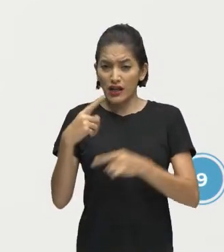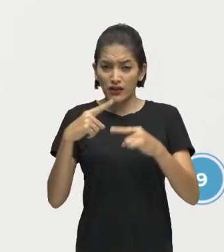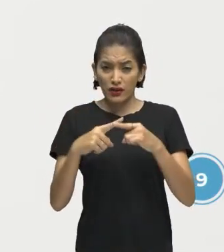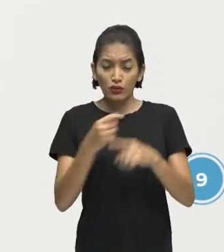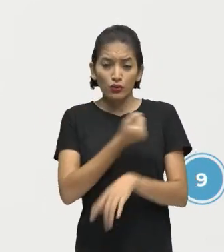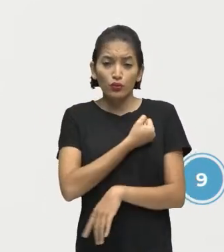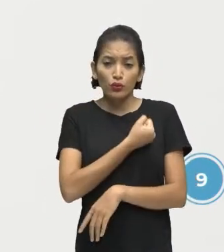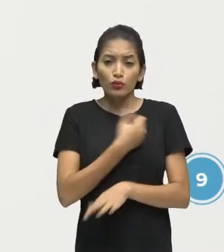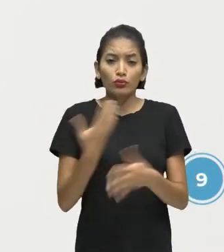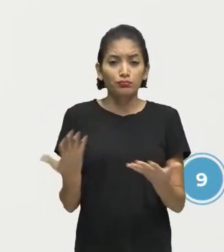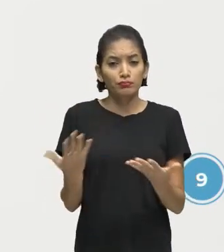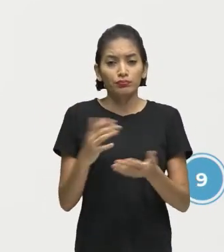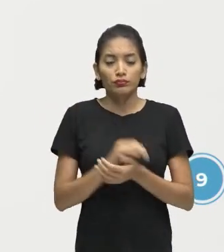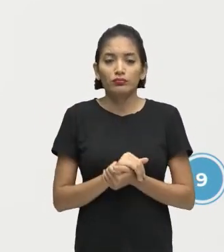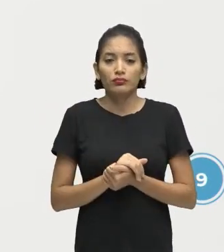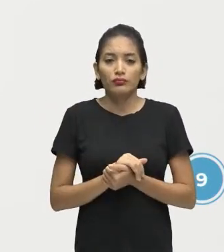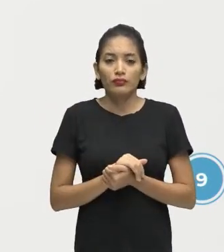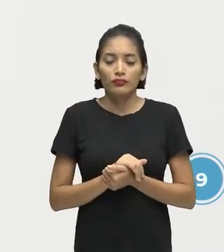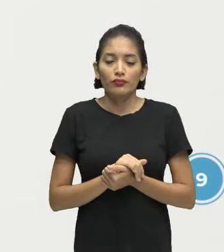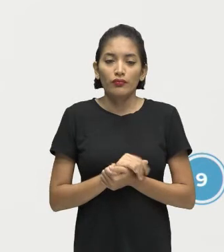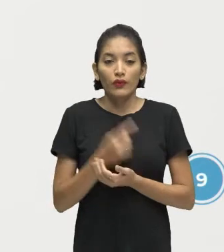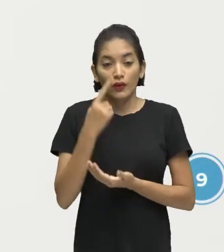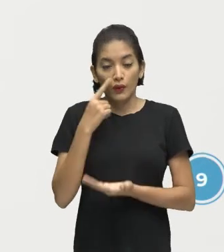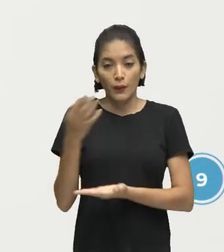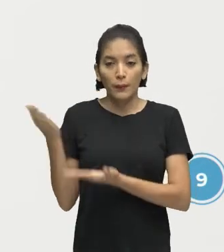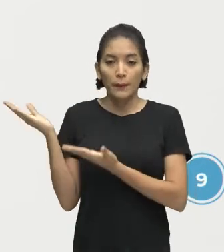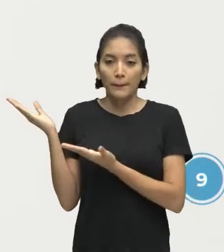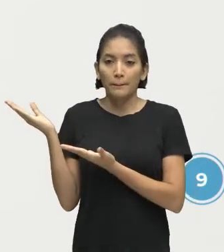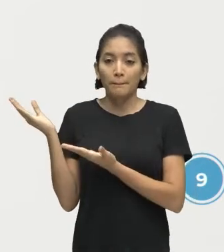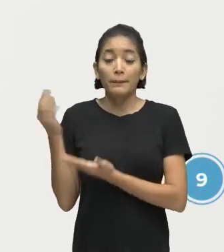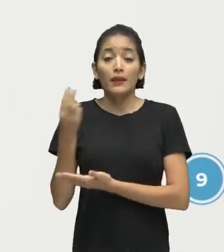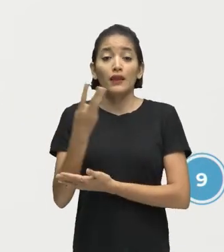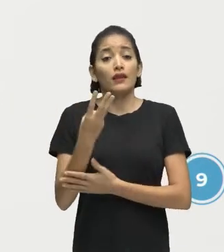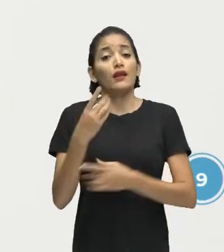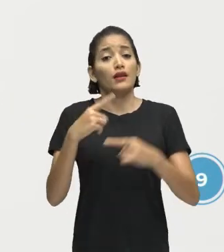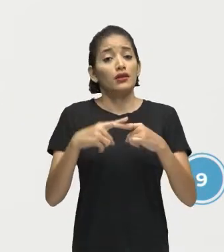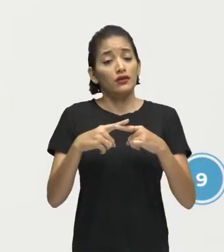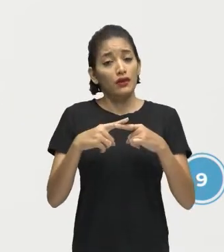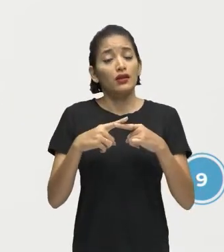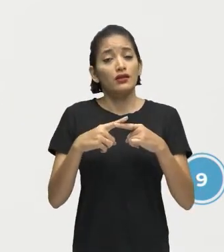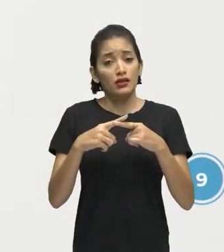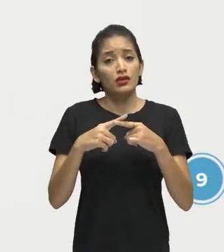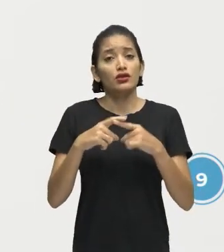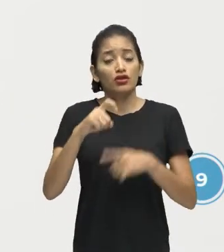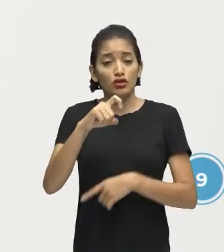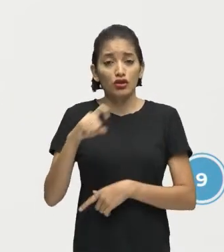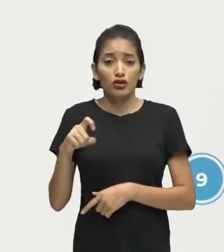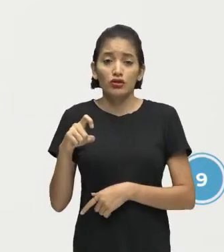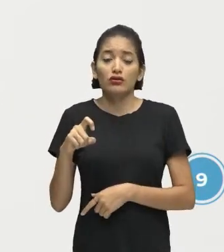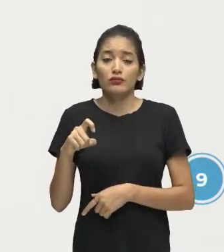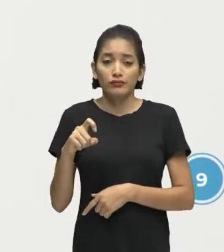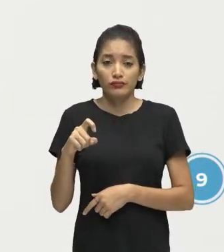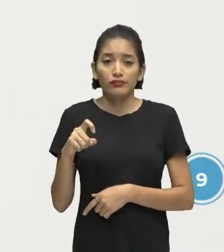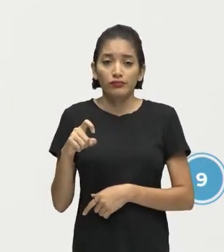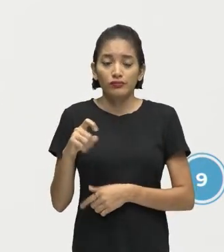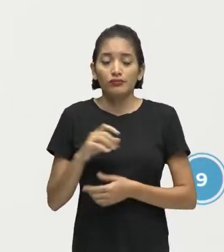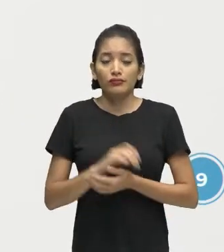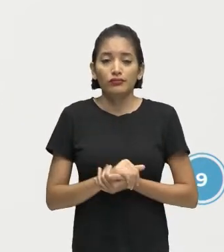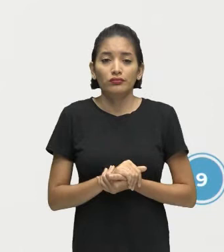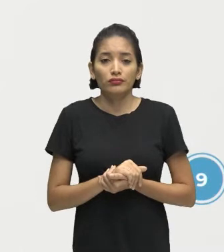número? Vai ser o triplo de x. E o triplo é 3 vezes um